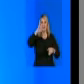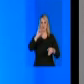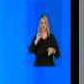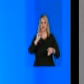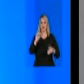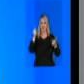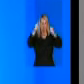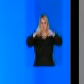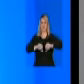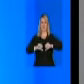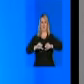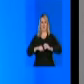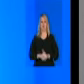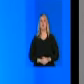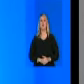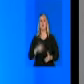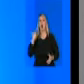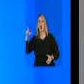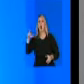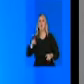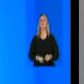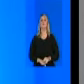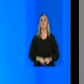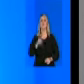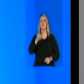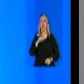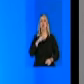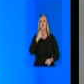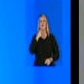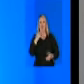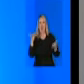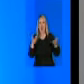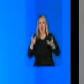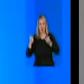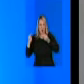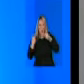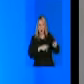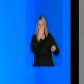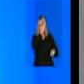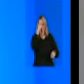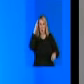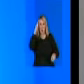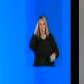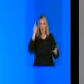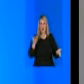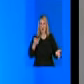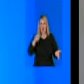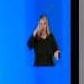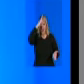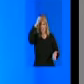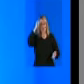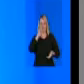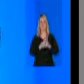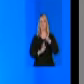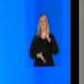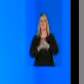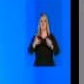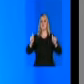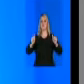não funciona. E outra, Pedro Paulo, você dizer agora que é contra o Uber E essa prefeitura que lavou as mãos e deixou